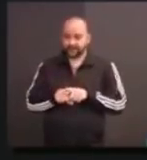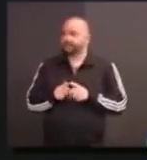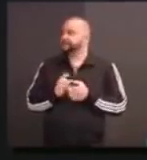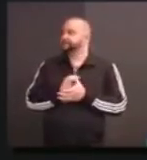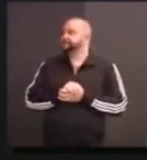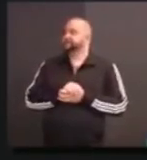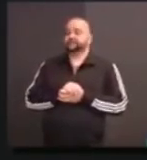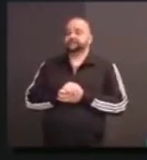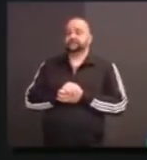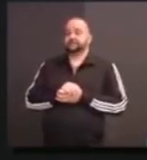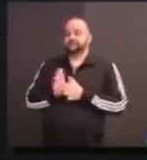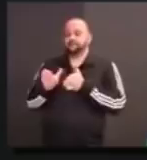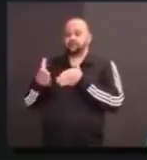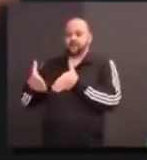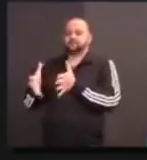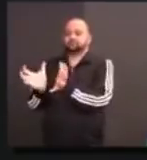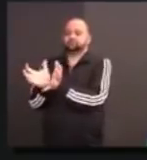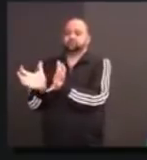partidários.